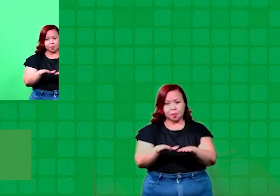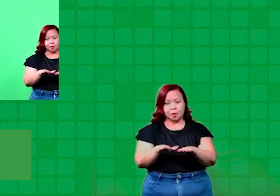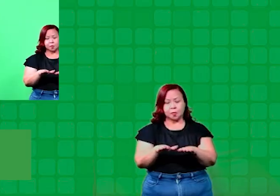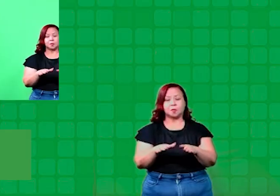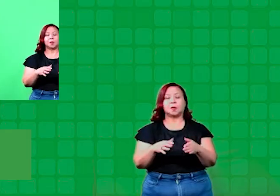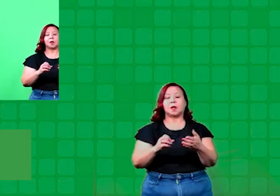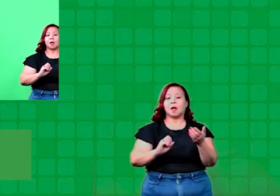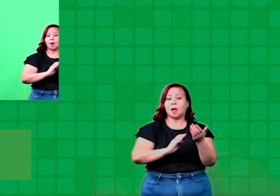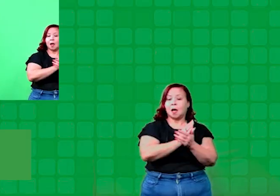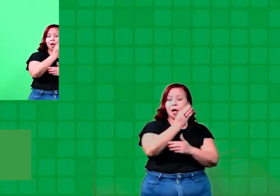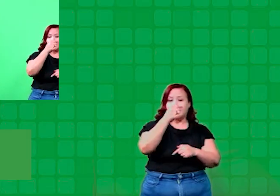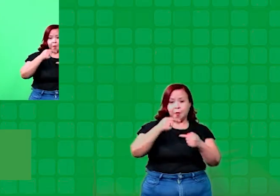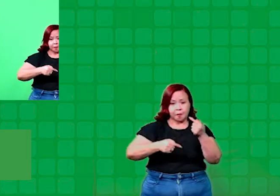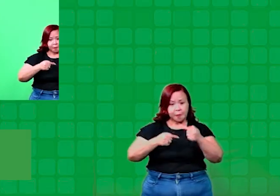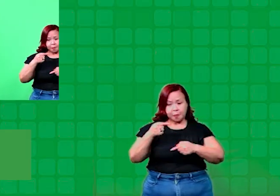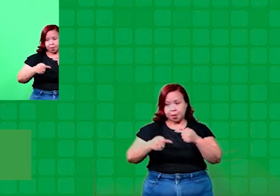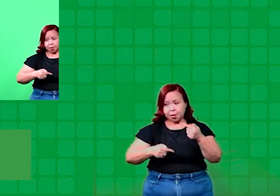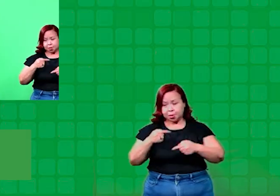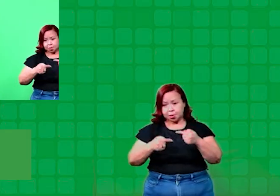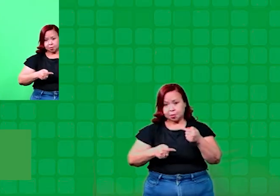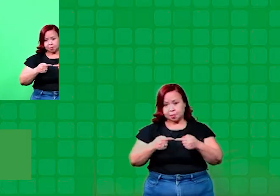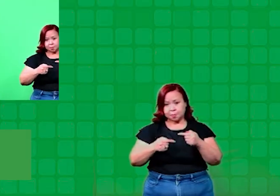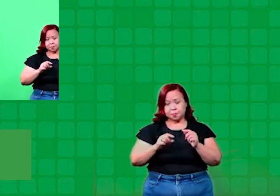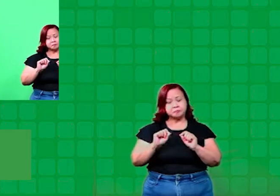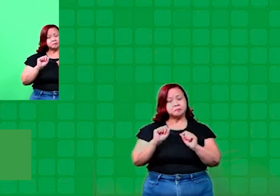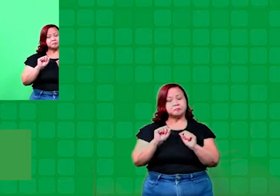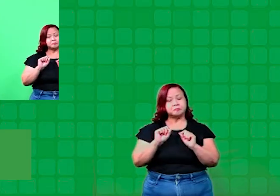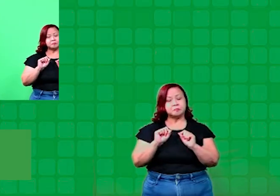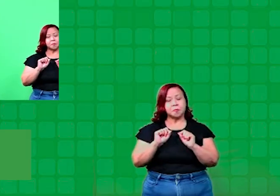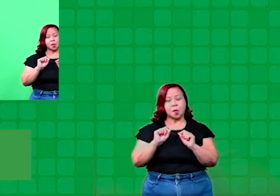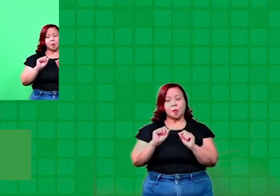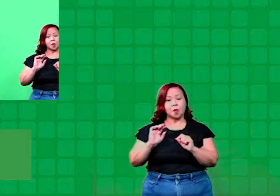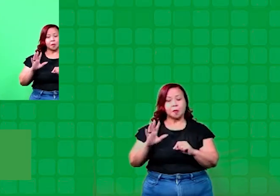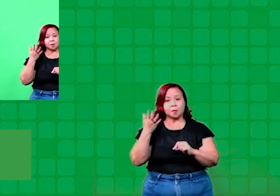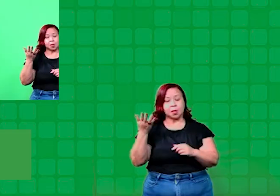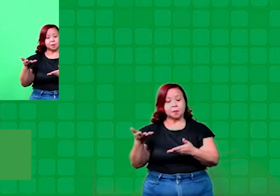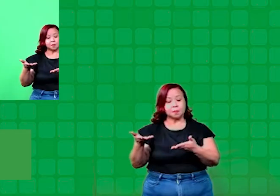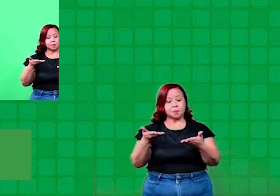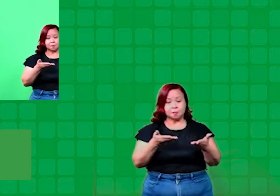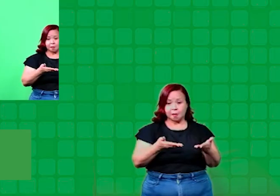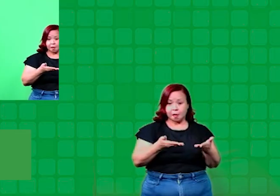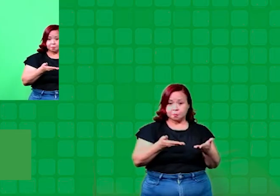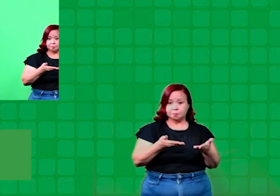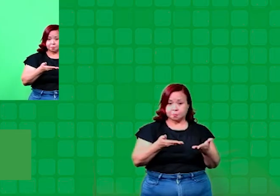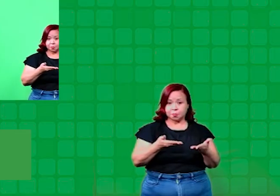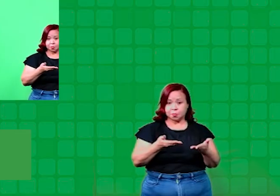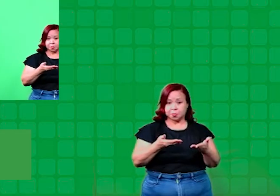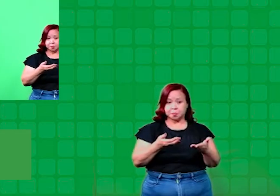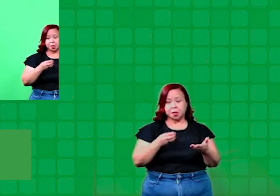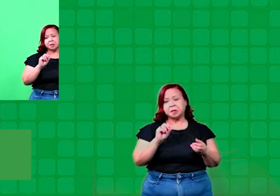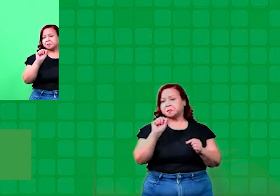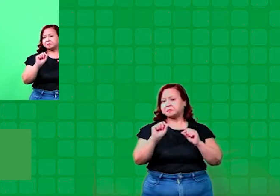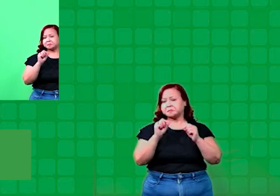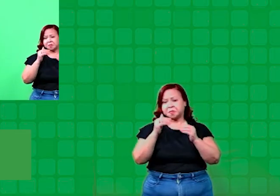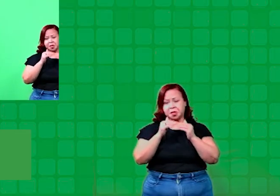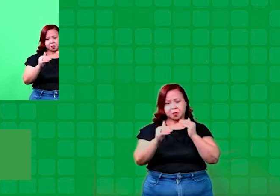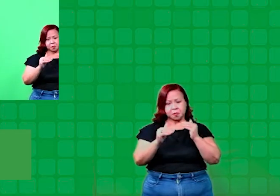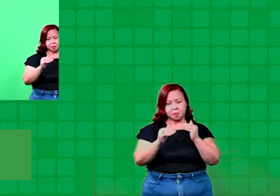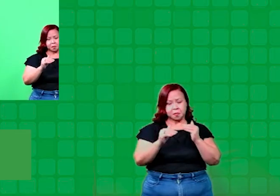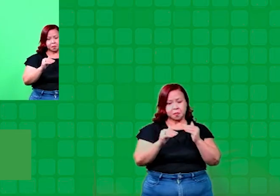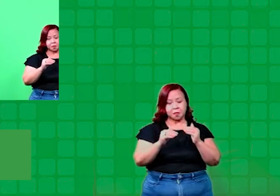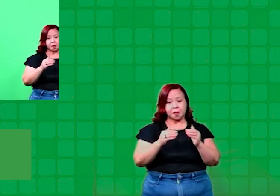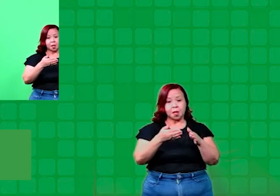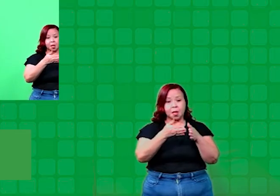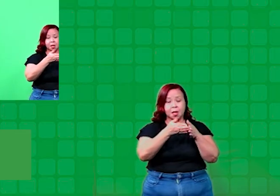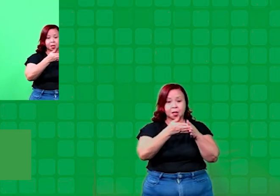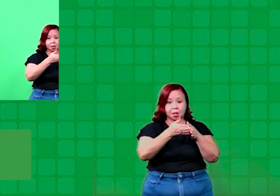aprovar a política, só que o que acontece? E aí eu trago para o debate aqui, quem quiser discordar, fique à vontade. O